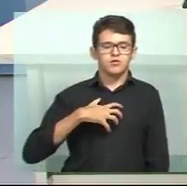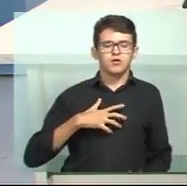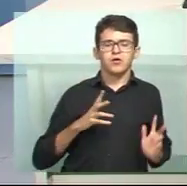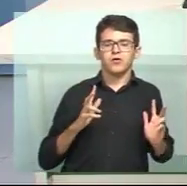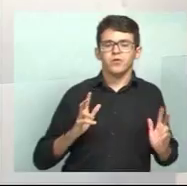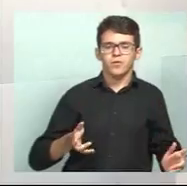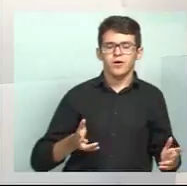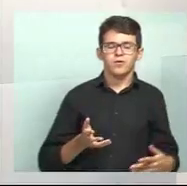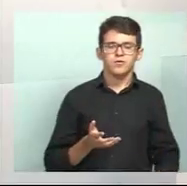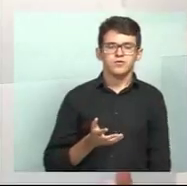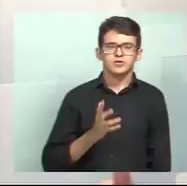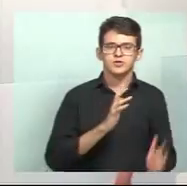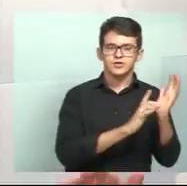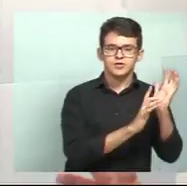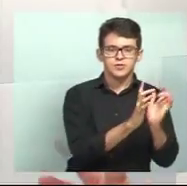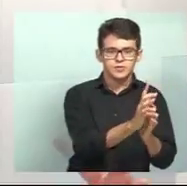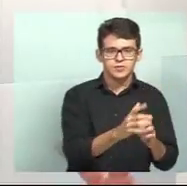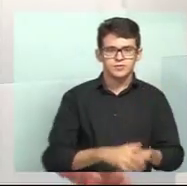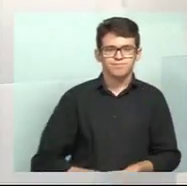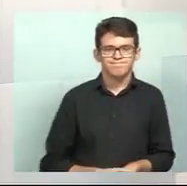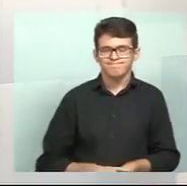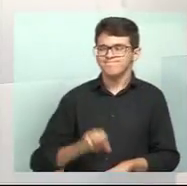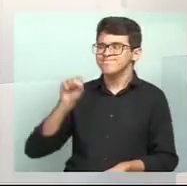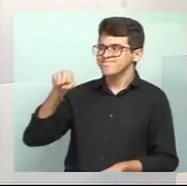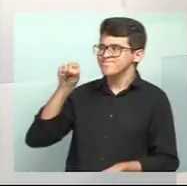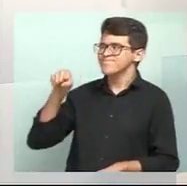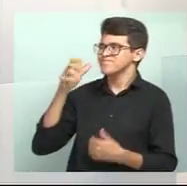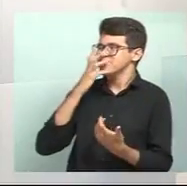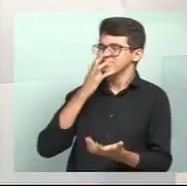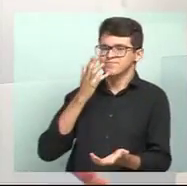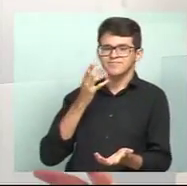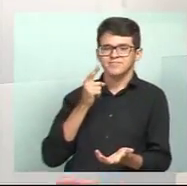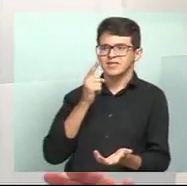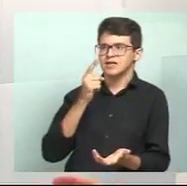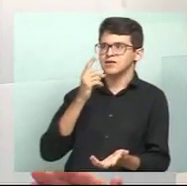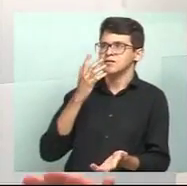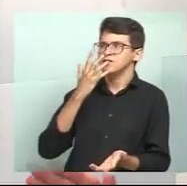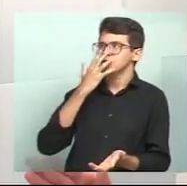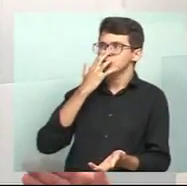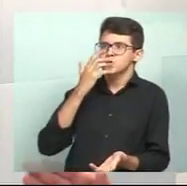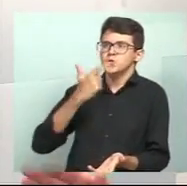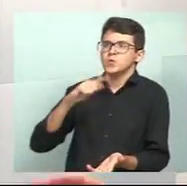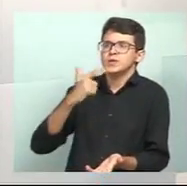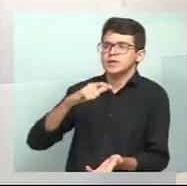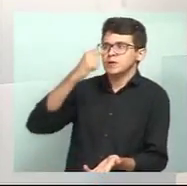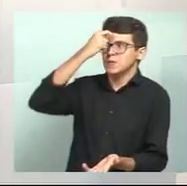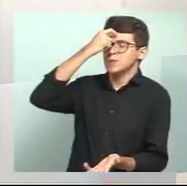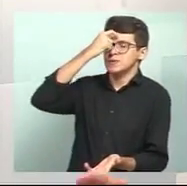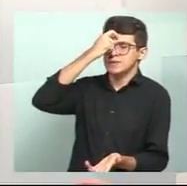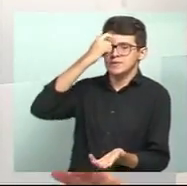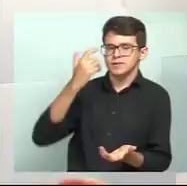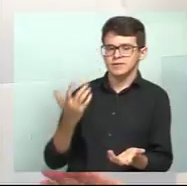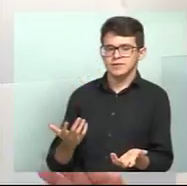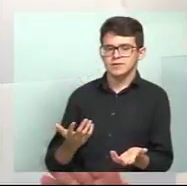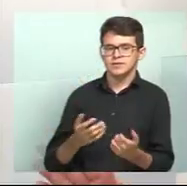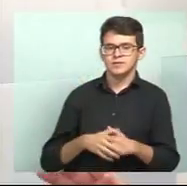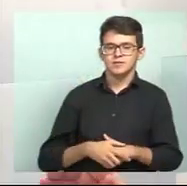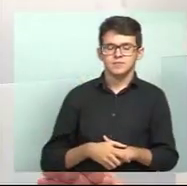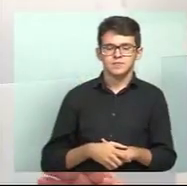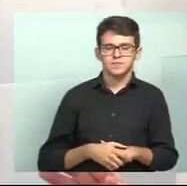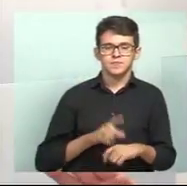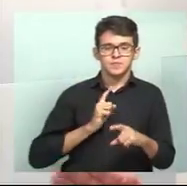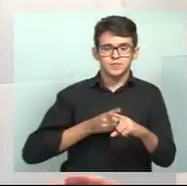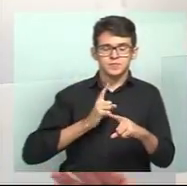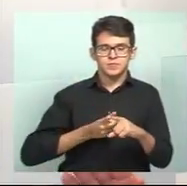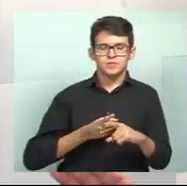do ridículo, né? Ele mesmo perdeu o senso do ridículo. As pesquisas de opinião públicas, qualquer que seja o